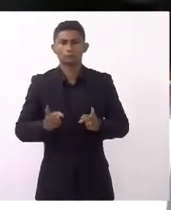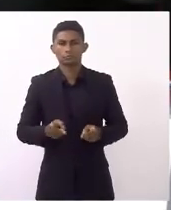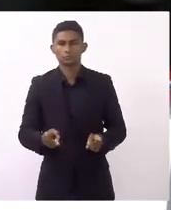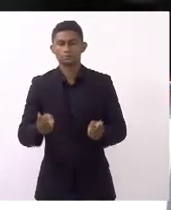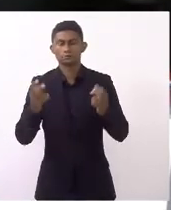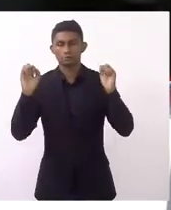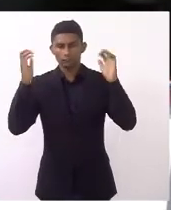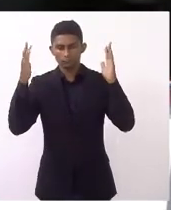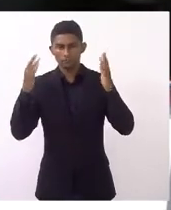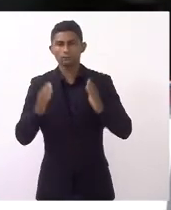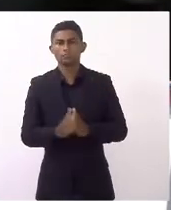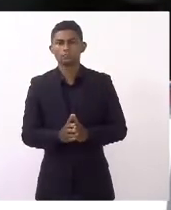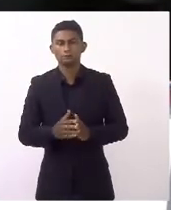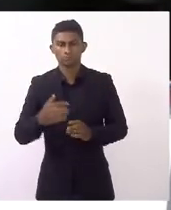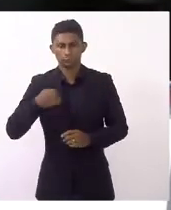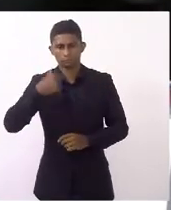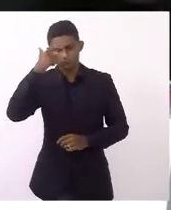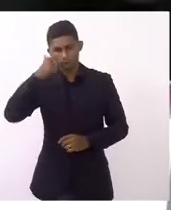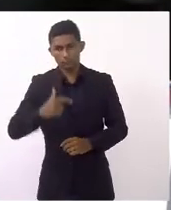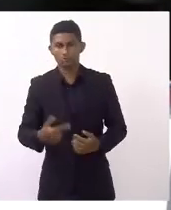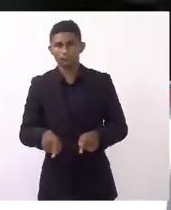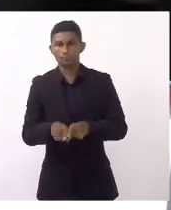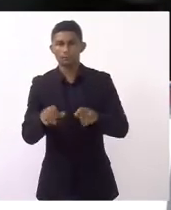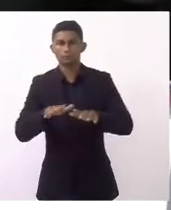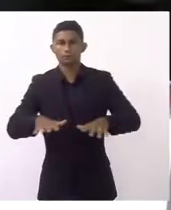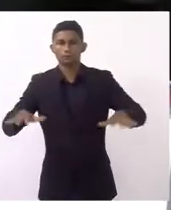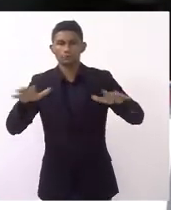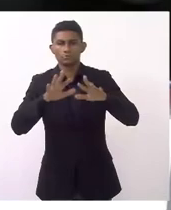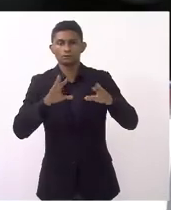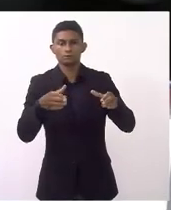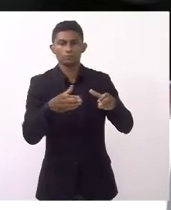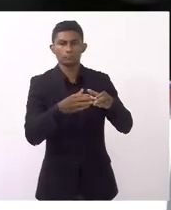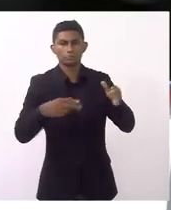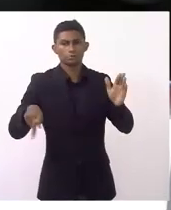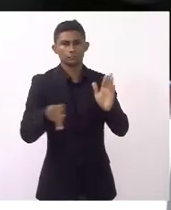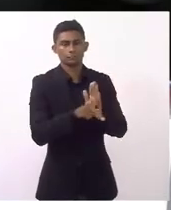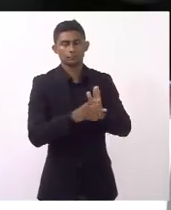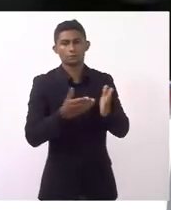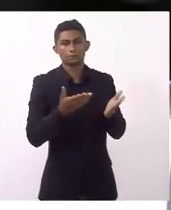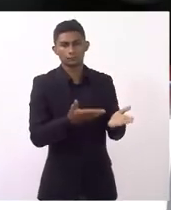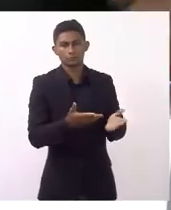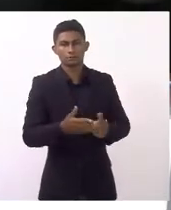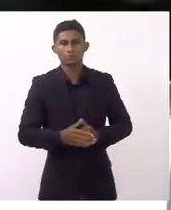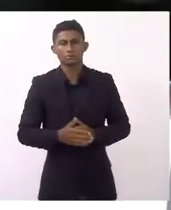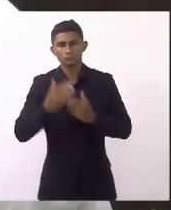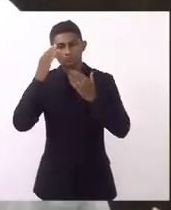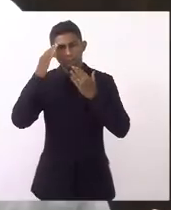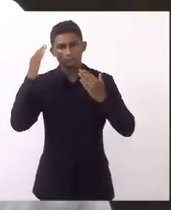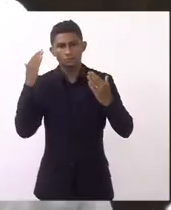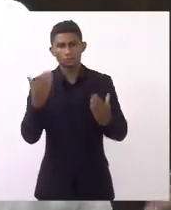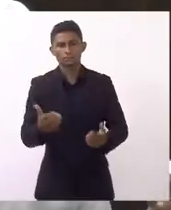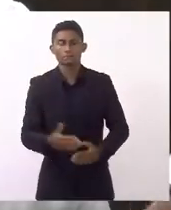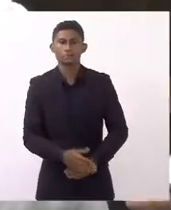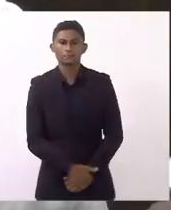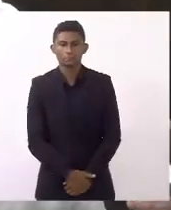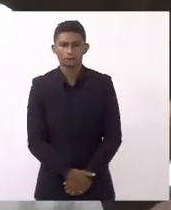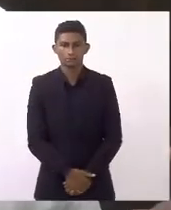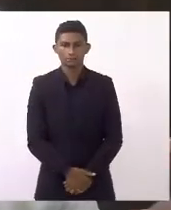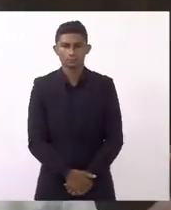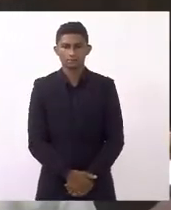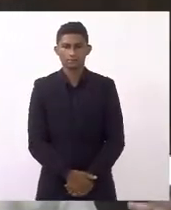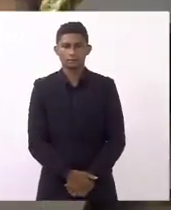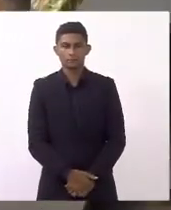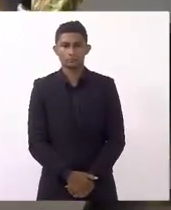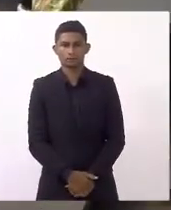Parabéns não só vem com a todos que sou da Boa Morte é muito obrigado a